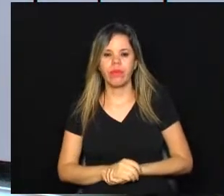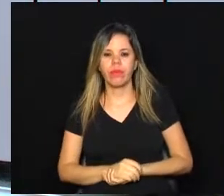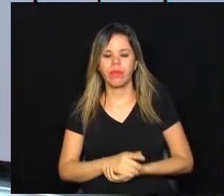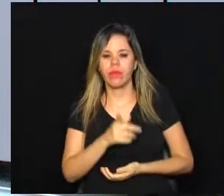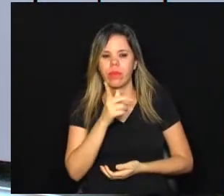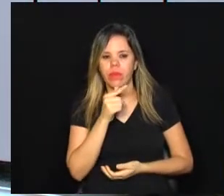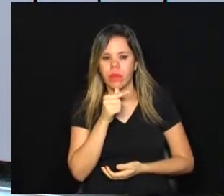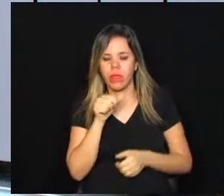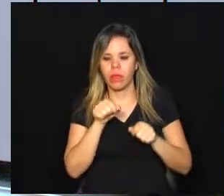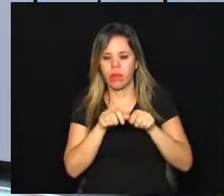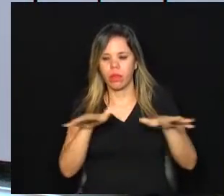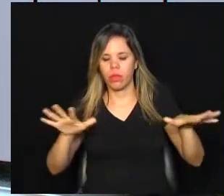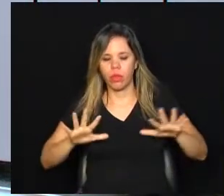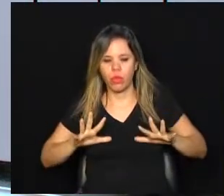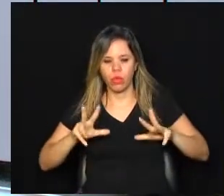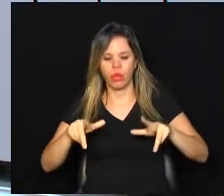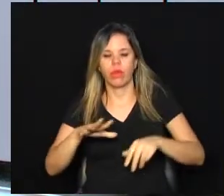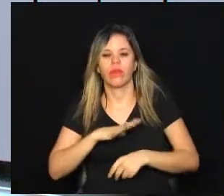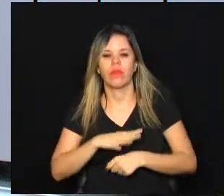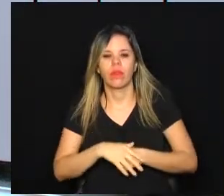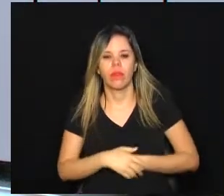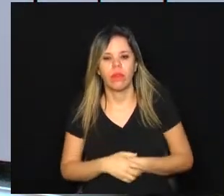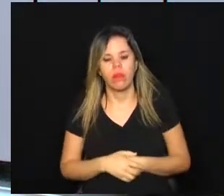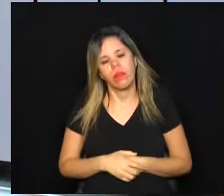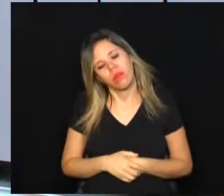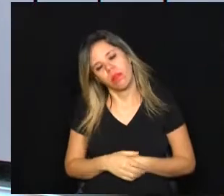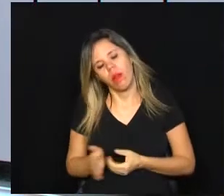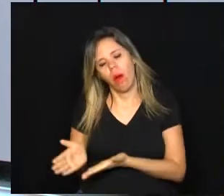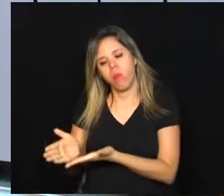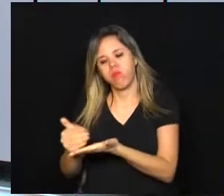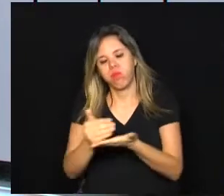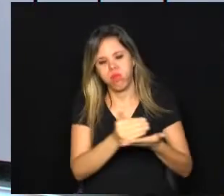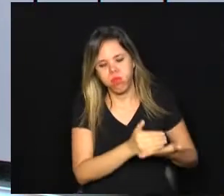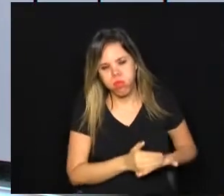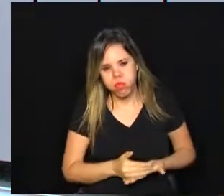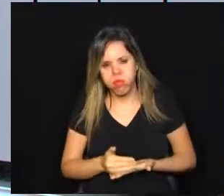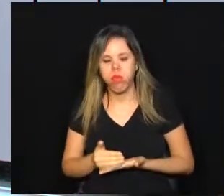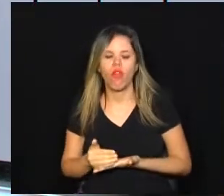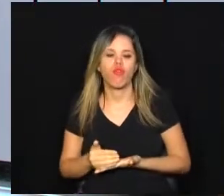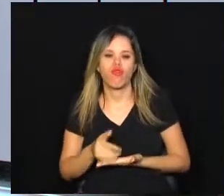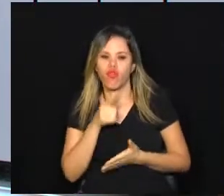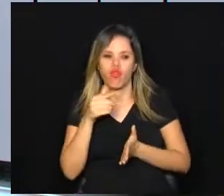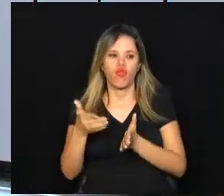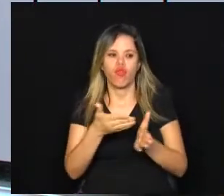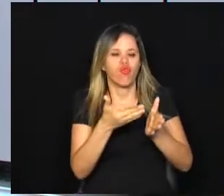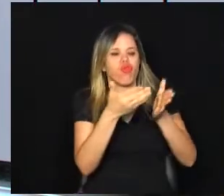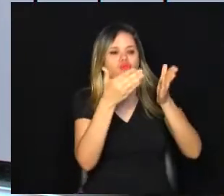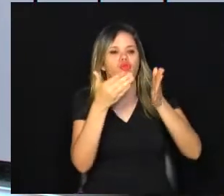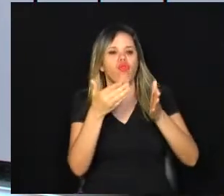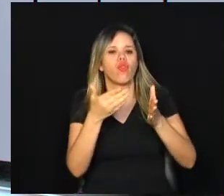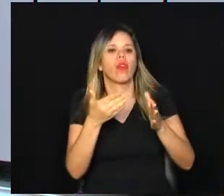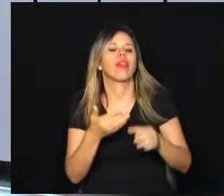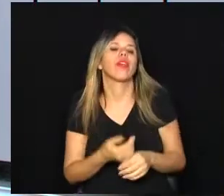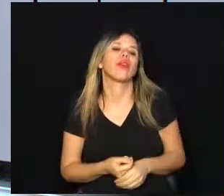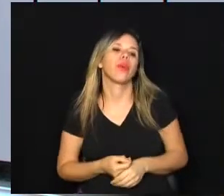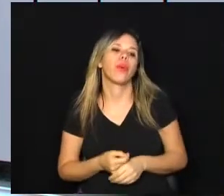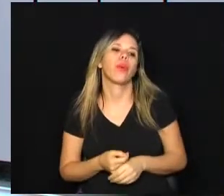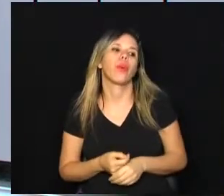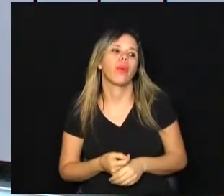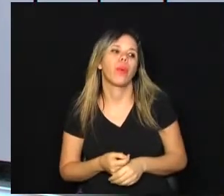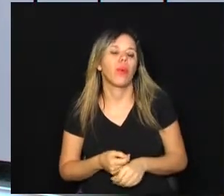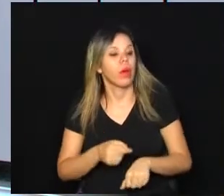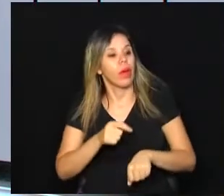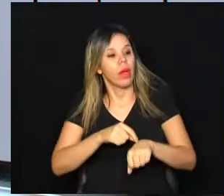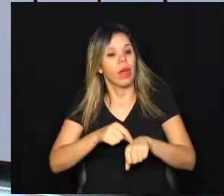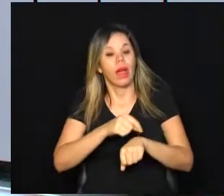água que é distribuída para toda a cidade é captada no leito do rio Atibaia, na calha do rio. E para que você possa